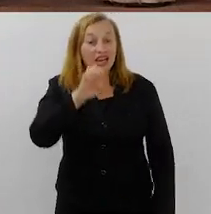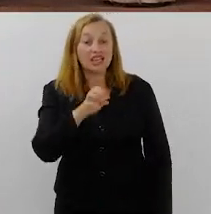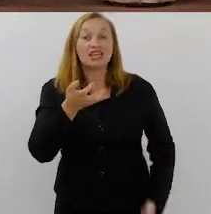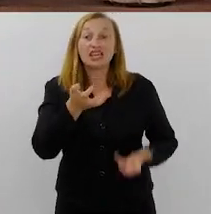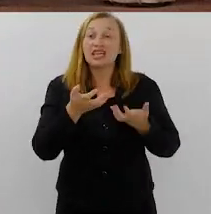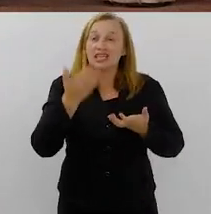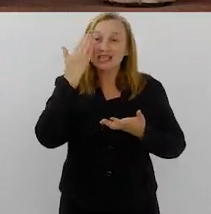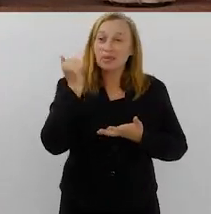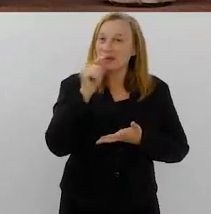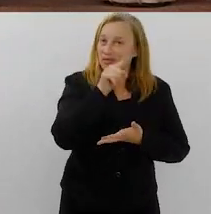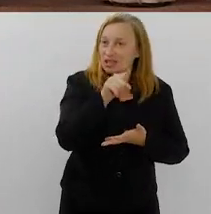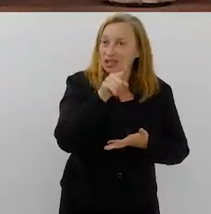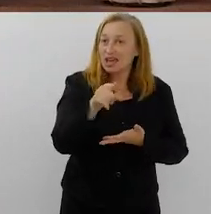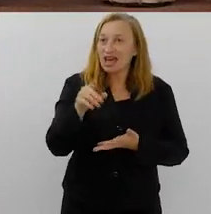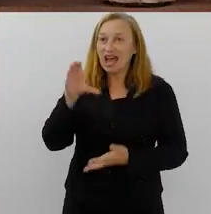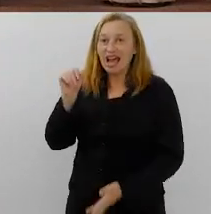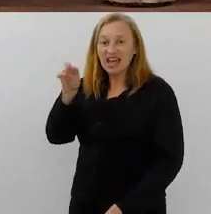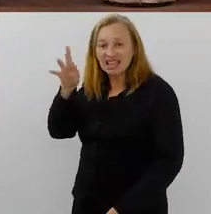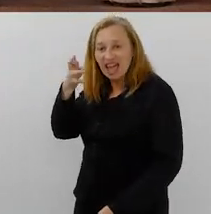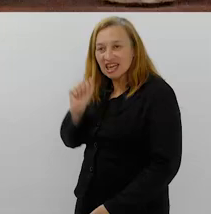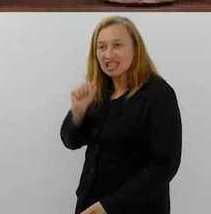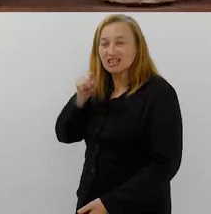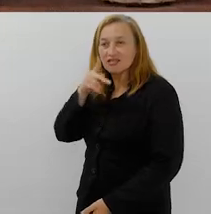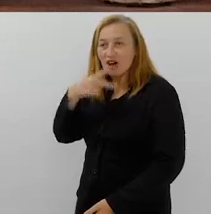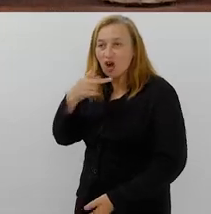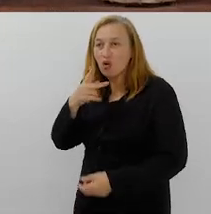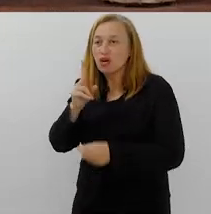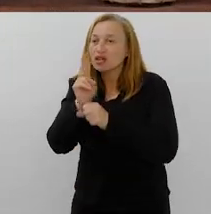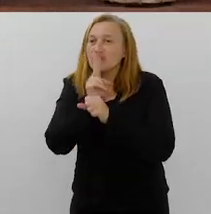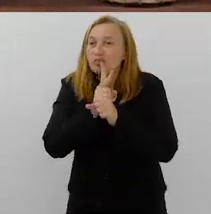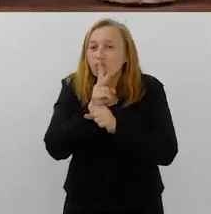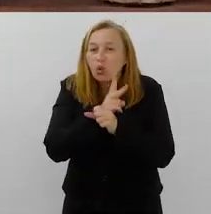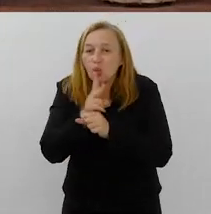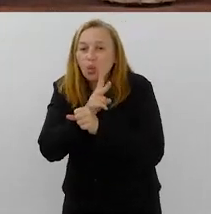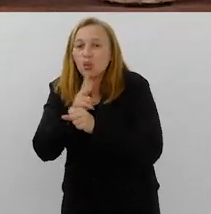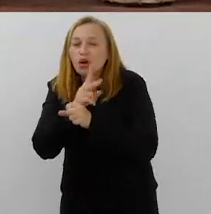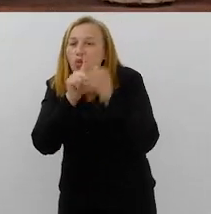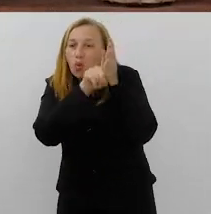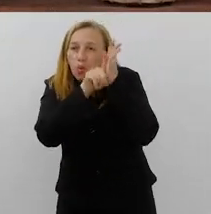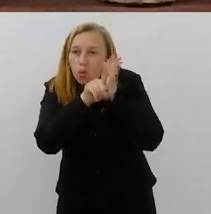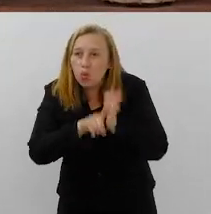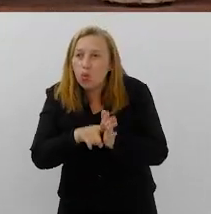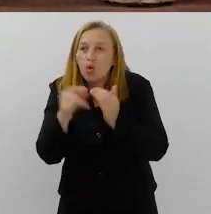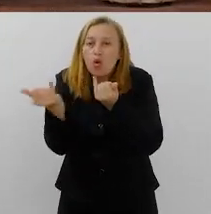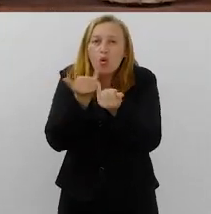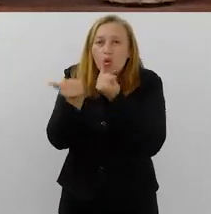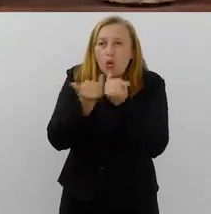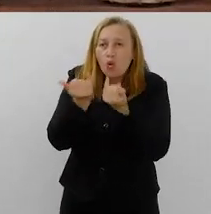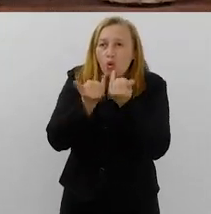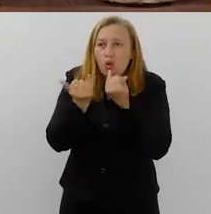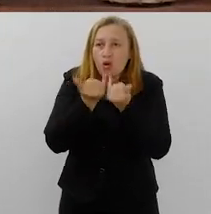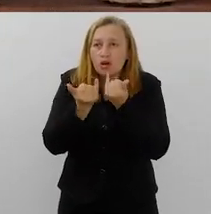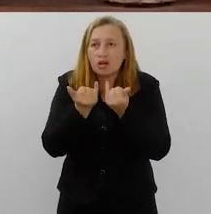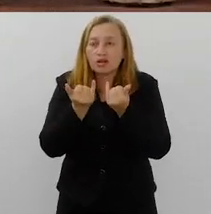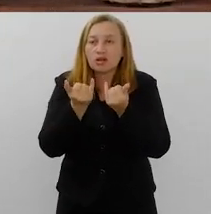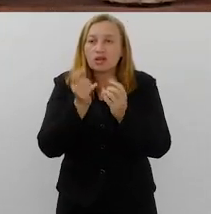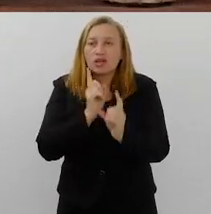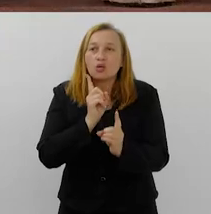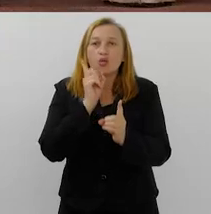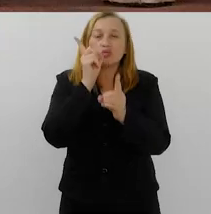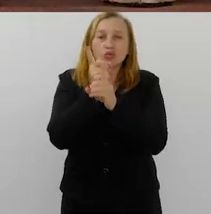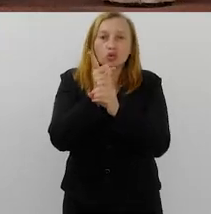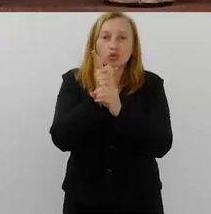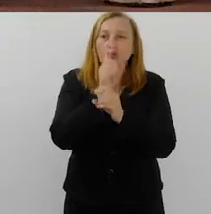você a Catarina contou que Pesquisando no no no nervosismo né de tanta informação pisou na